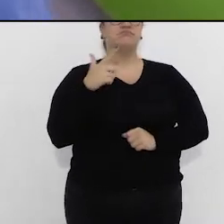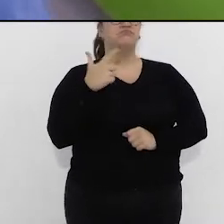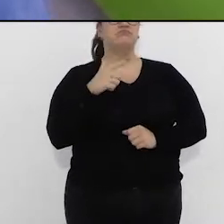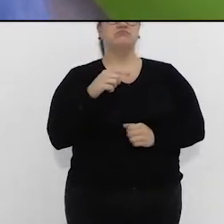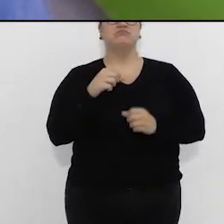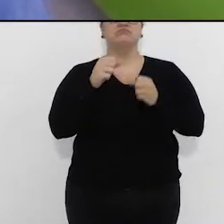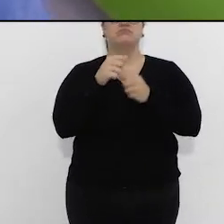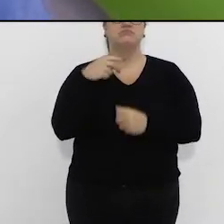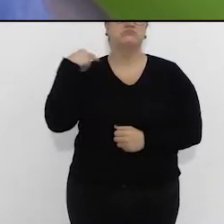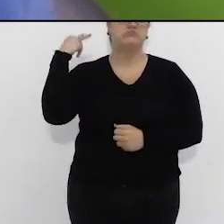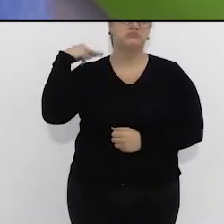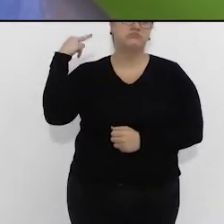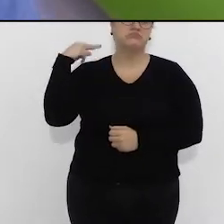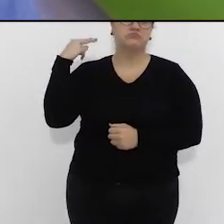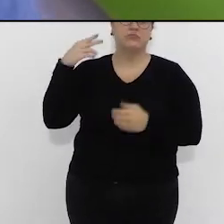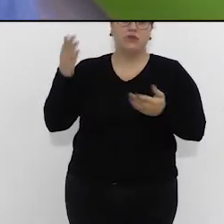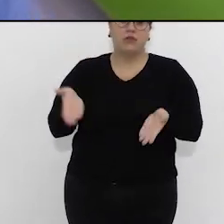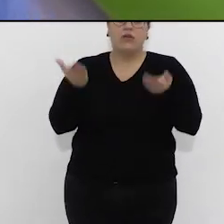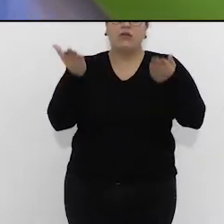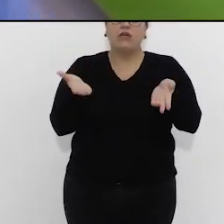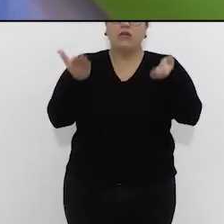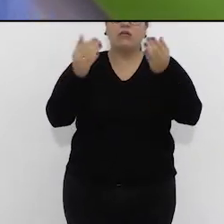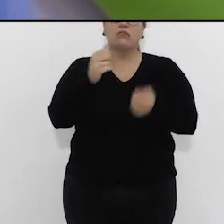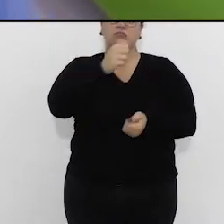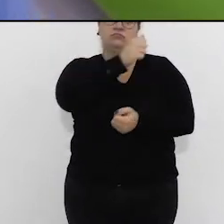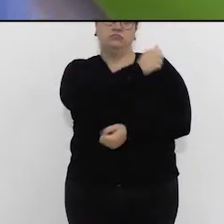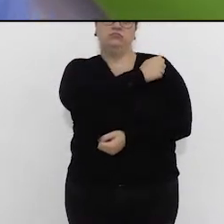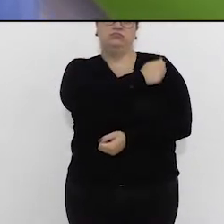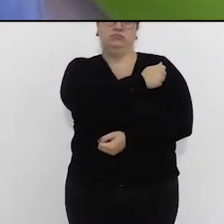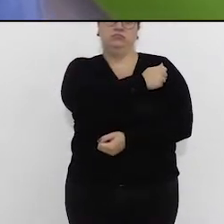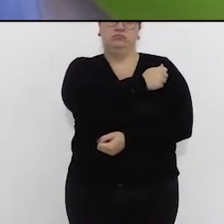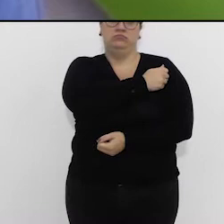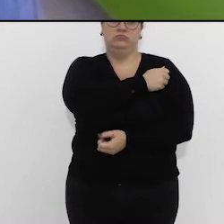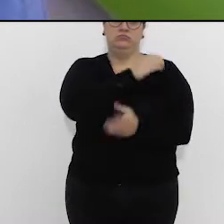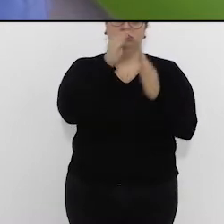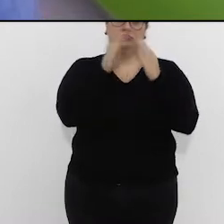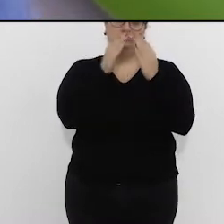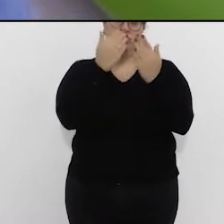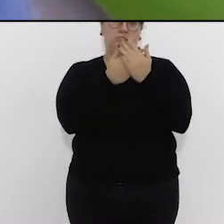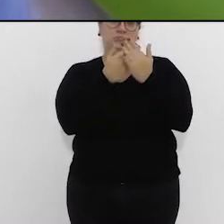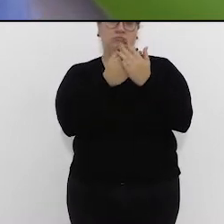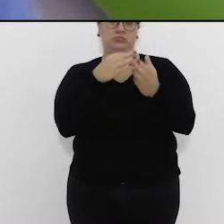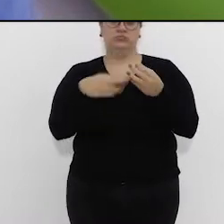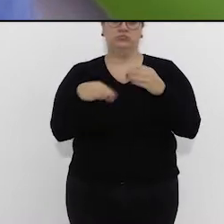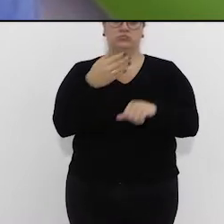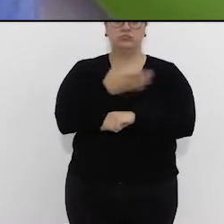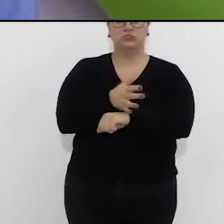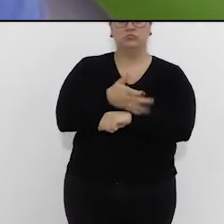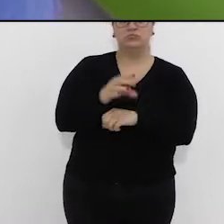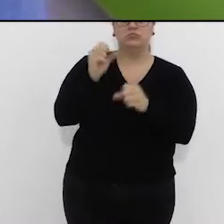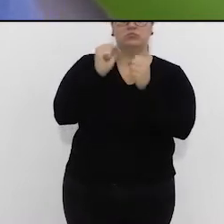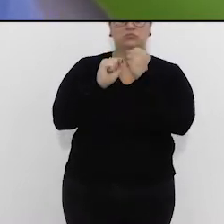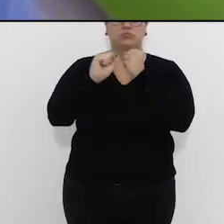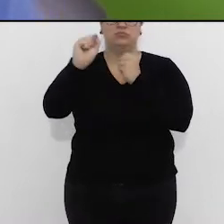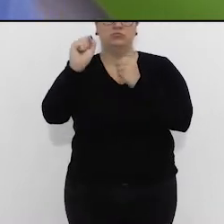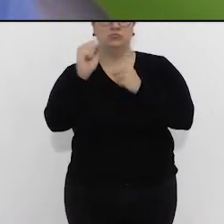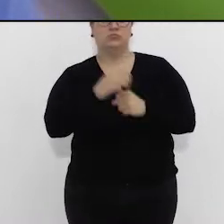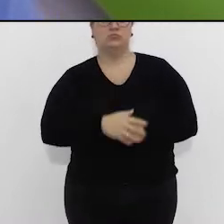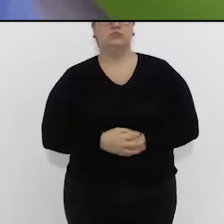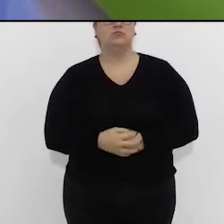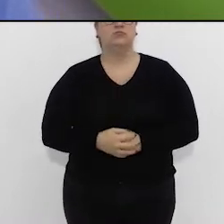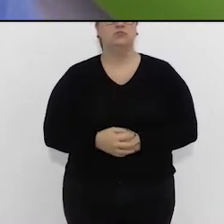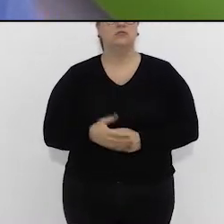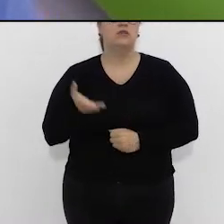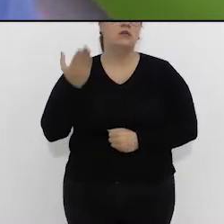governo enquanto é a vereador um incentivo as crianças dentro da escola para a prática do esporte tivemos contato há